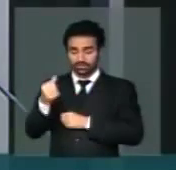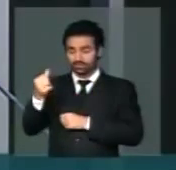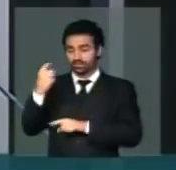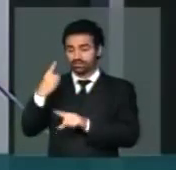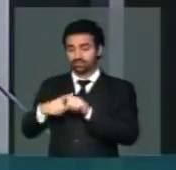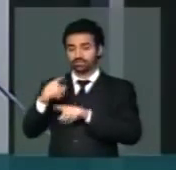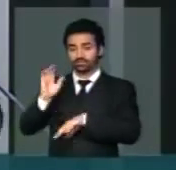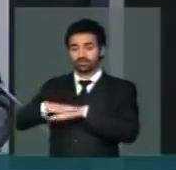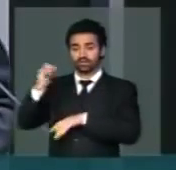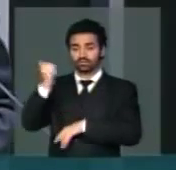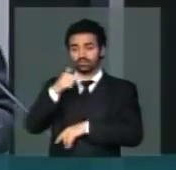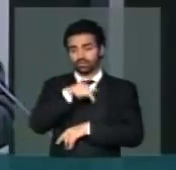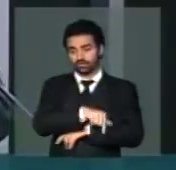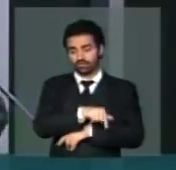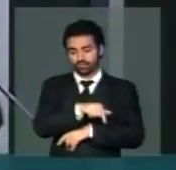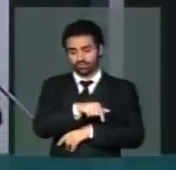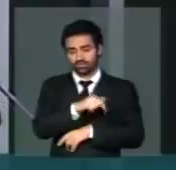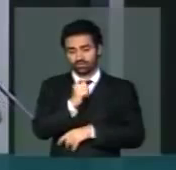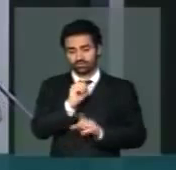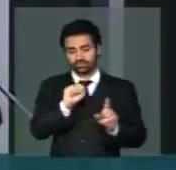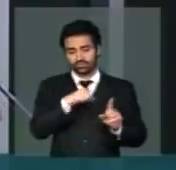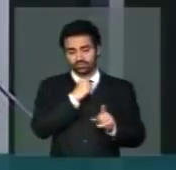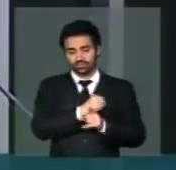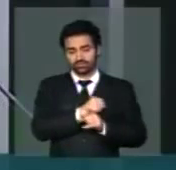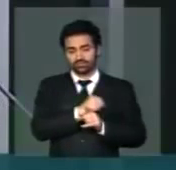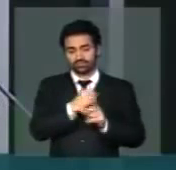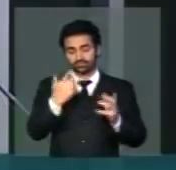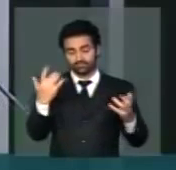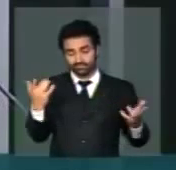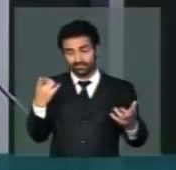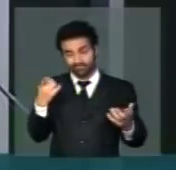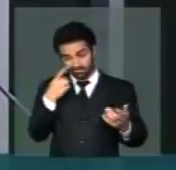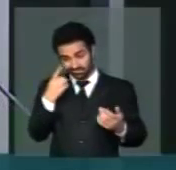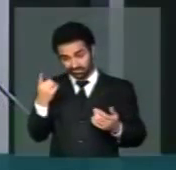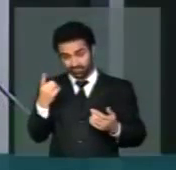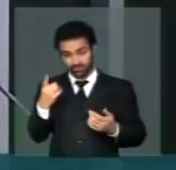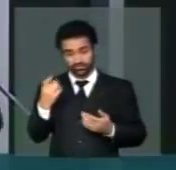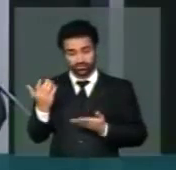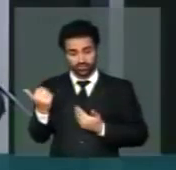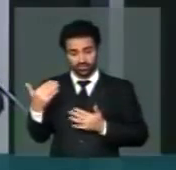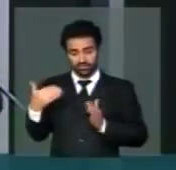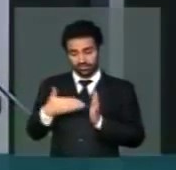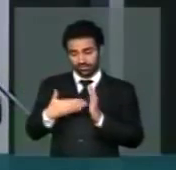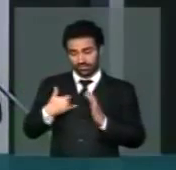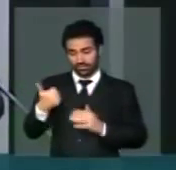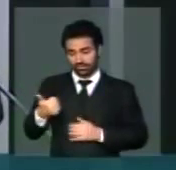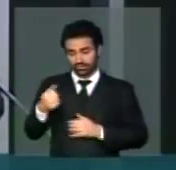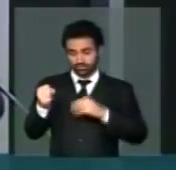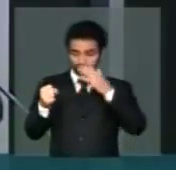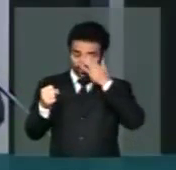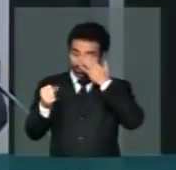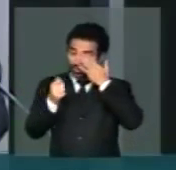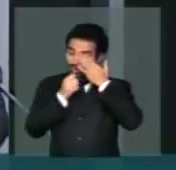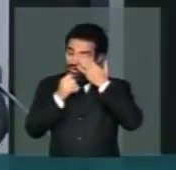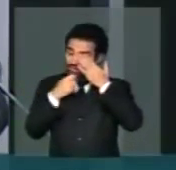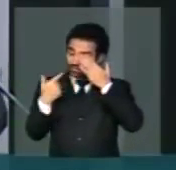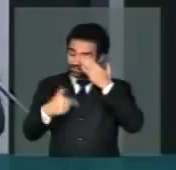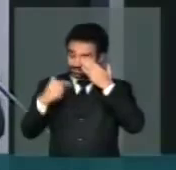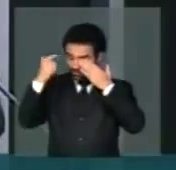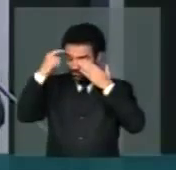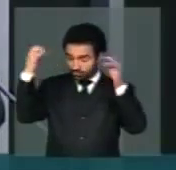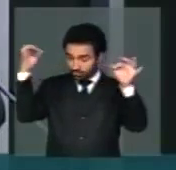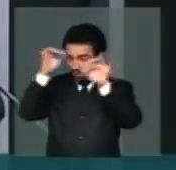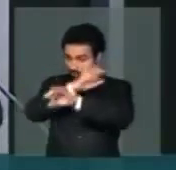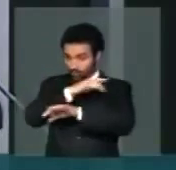aqui fora. É ali que nós achamos que os jovens até 18 anos, que não estão ainda na plenitude